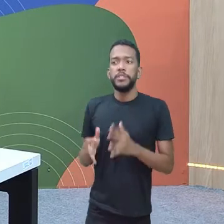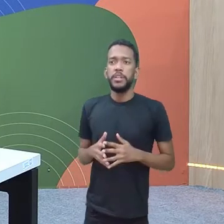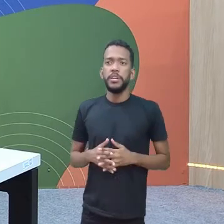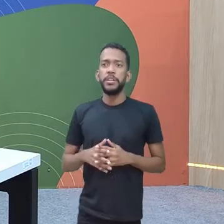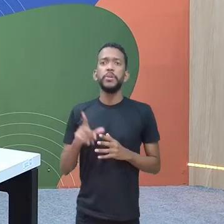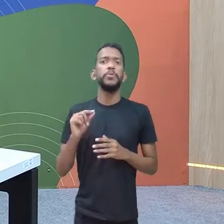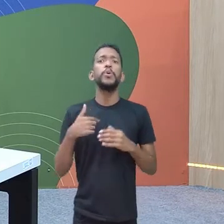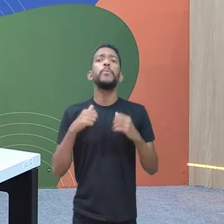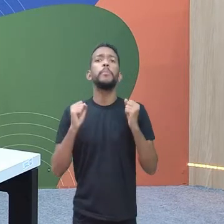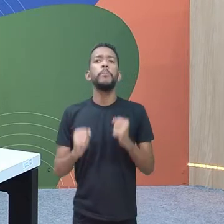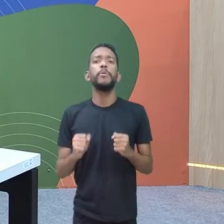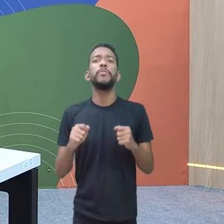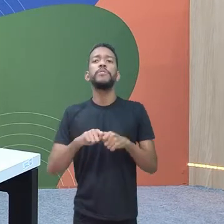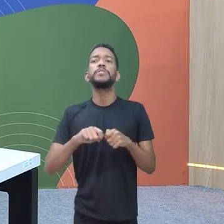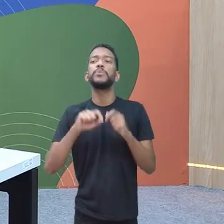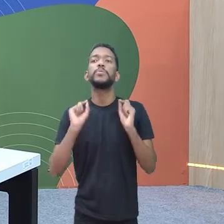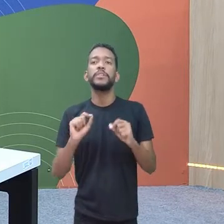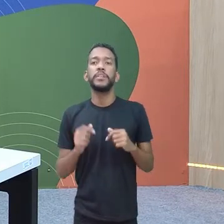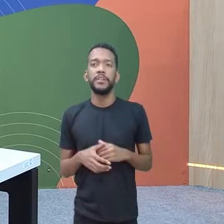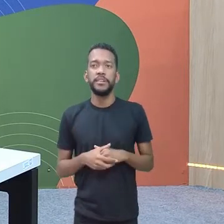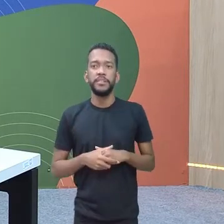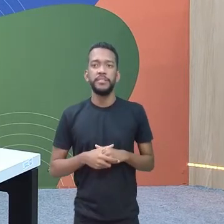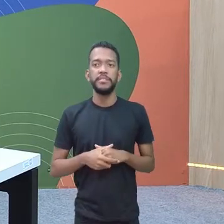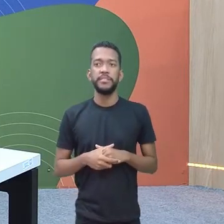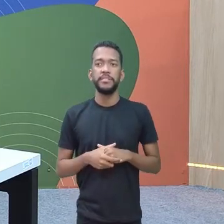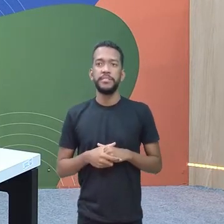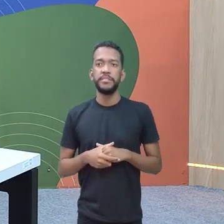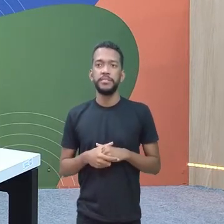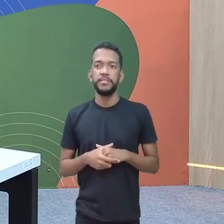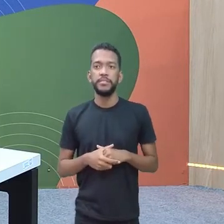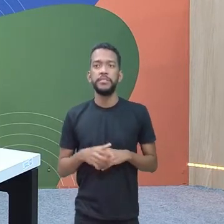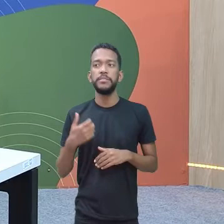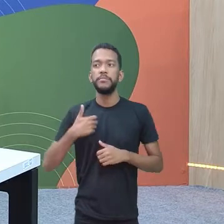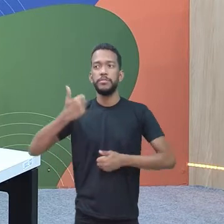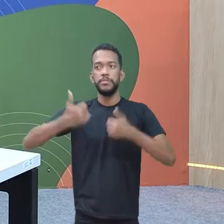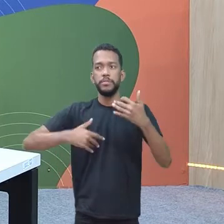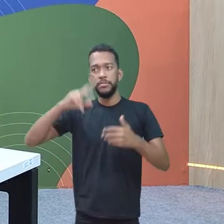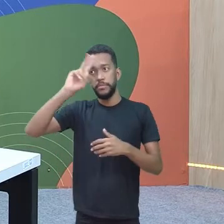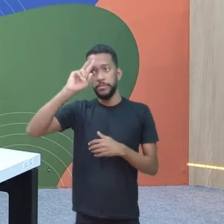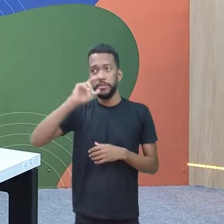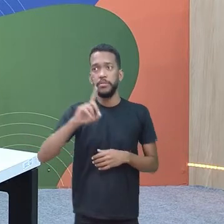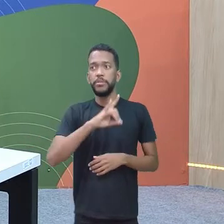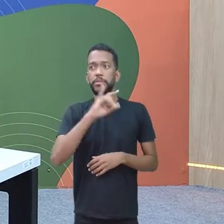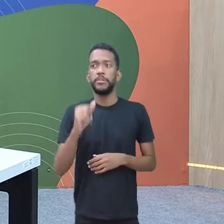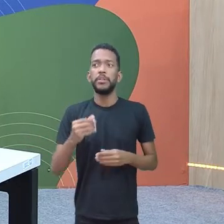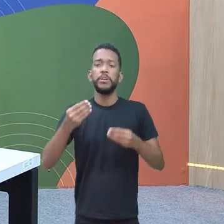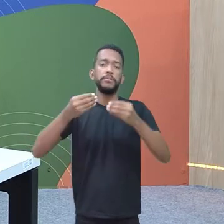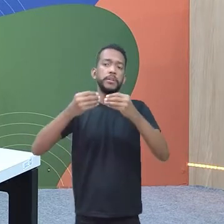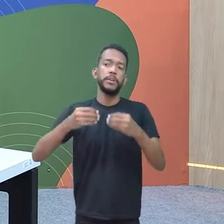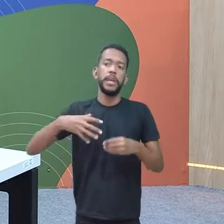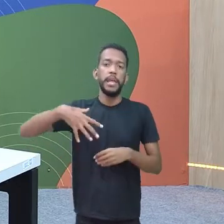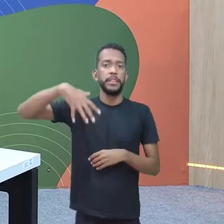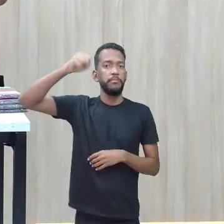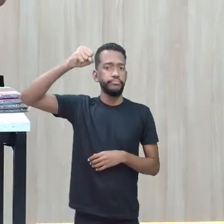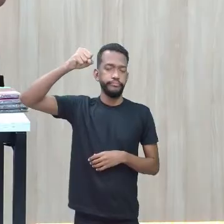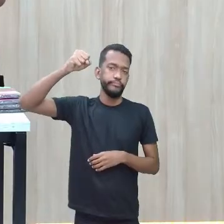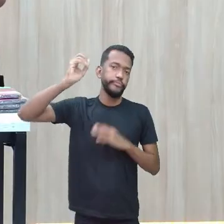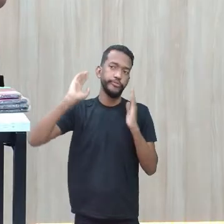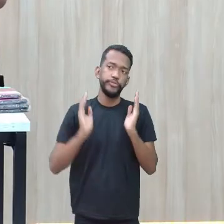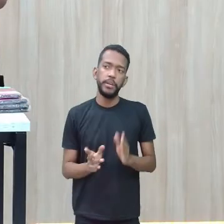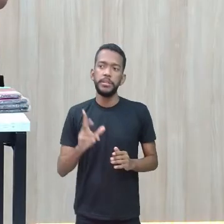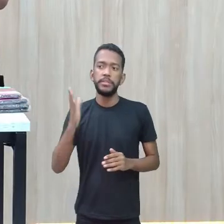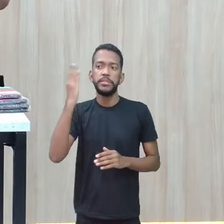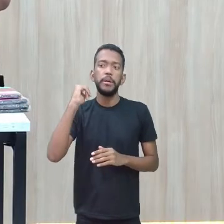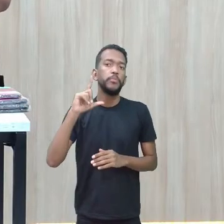mais? Eu vou contar nesse experimento aqui uma historinha. Uma noite faltou energia. E sabe o que